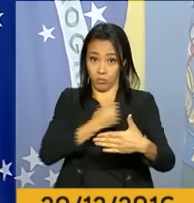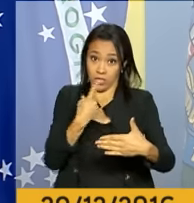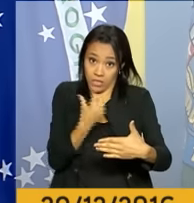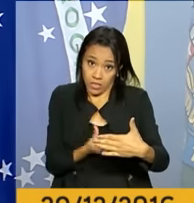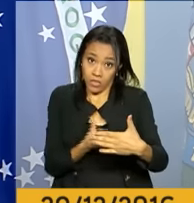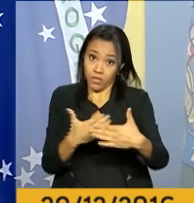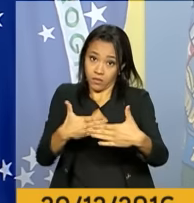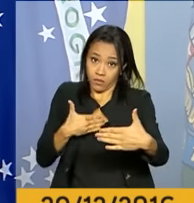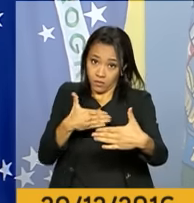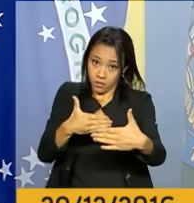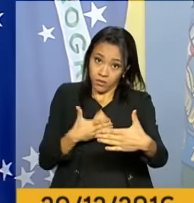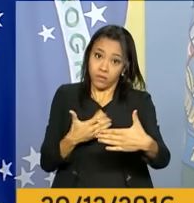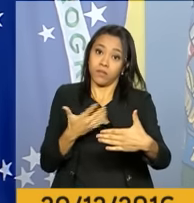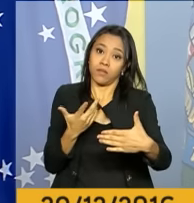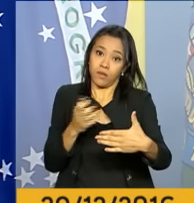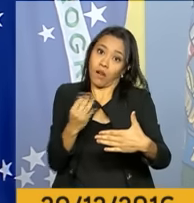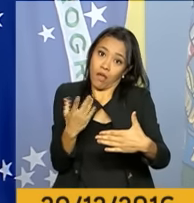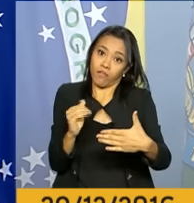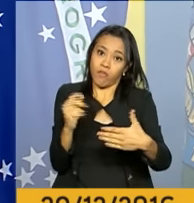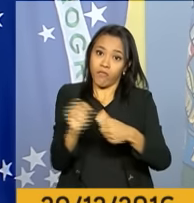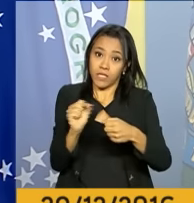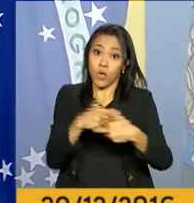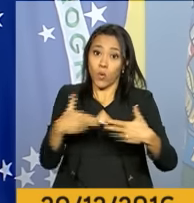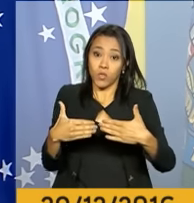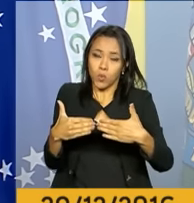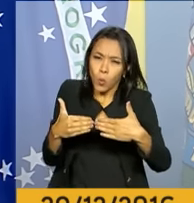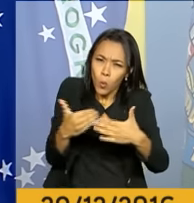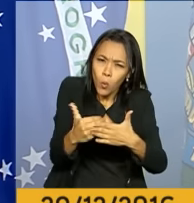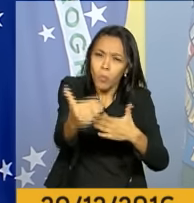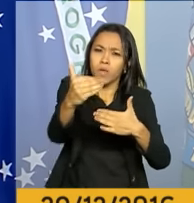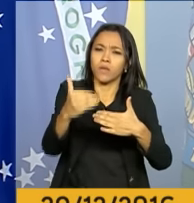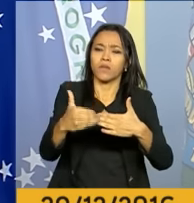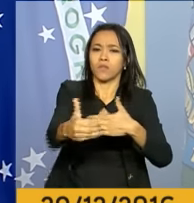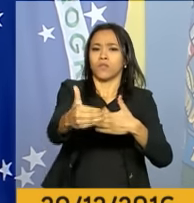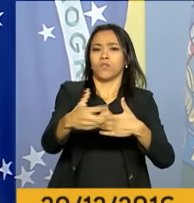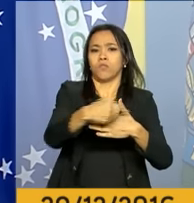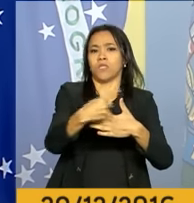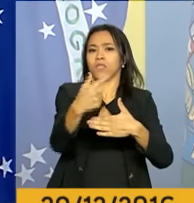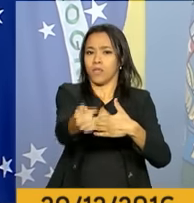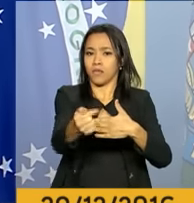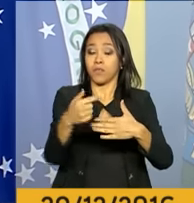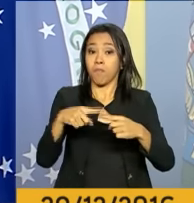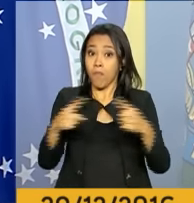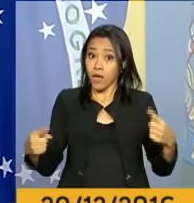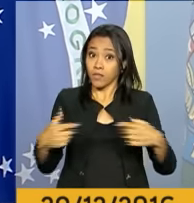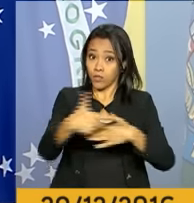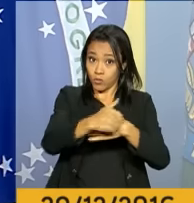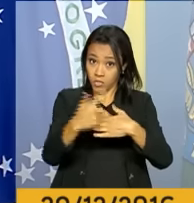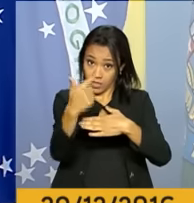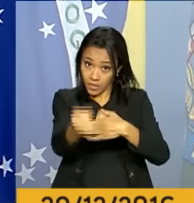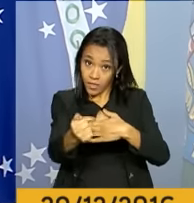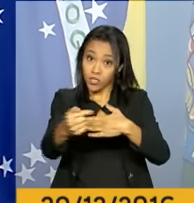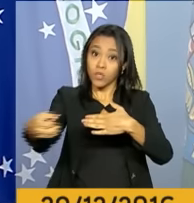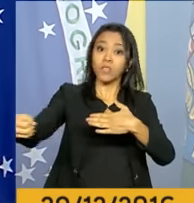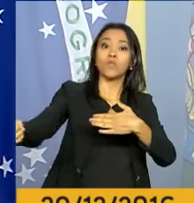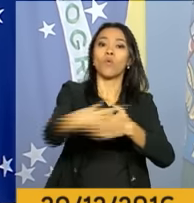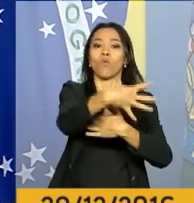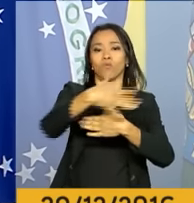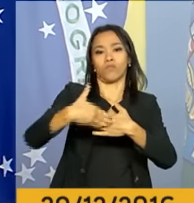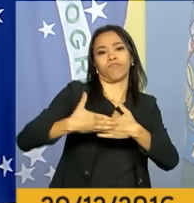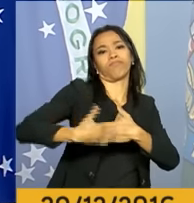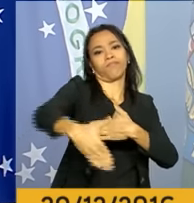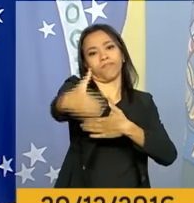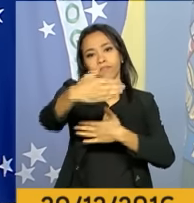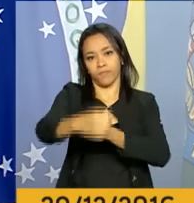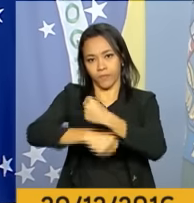começo de 2017 mas o ano de 17 será efetivamente um ano novo será o ano em